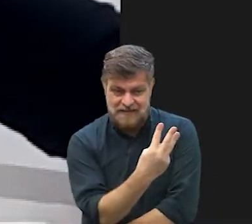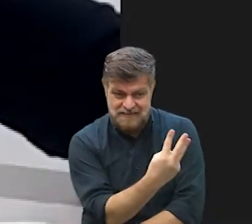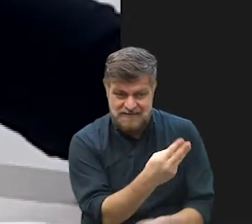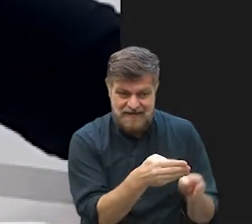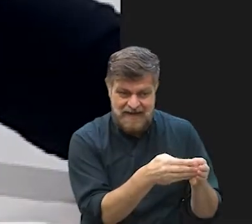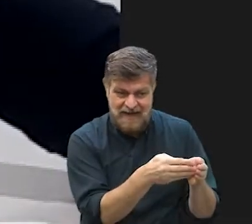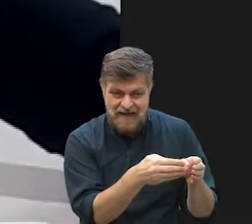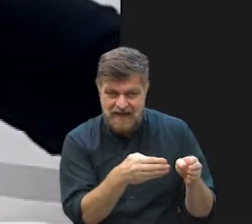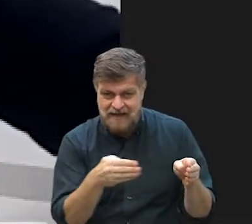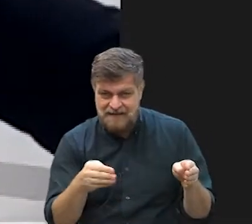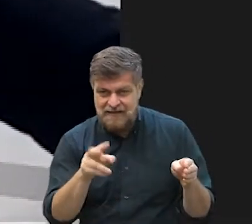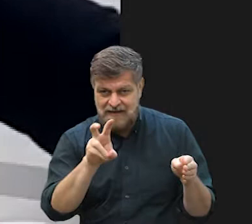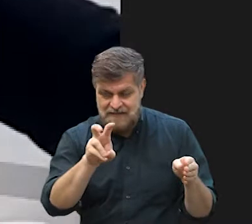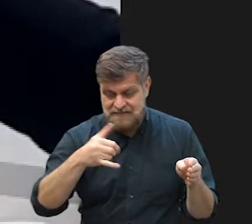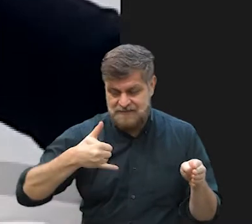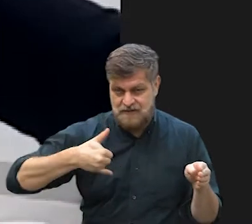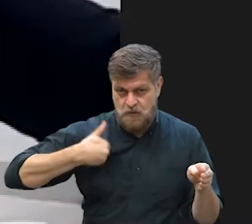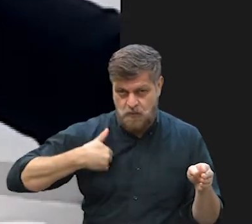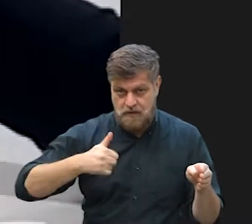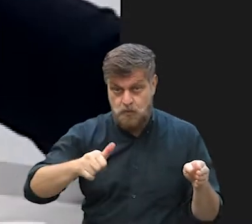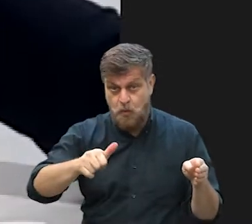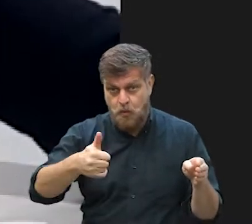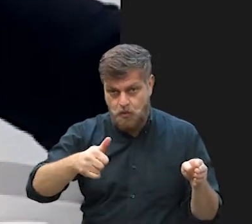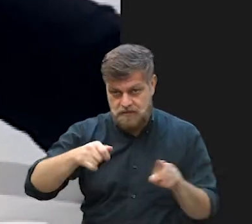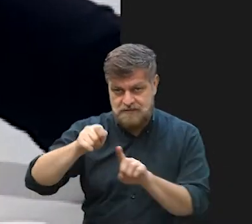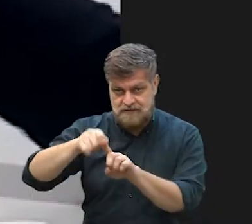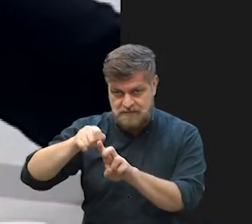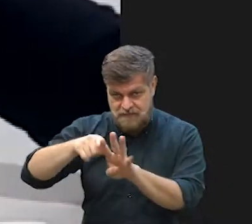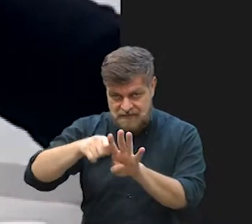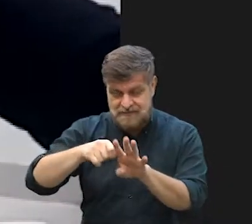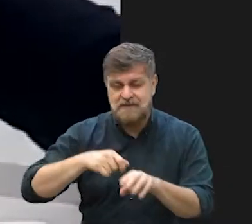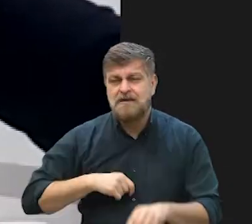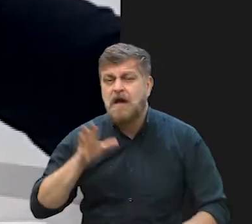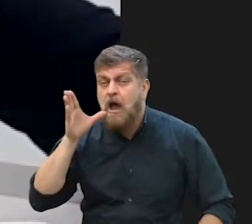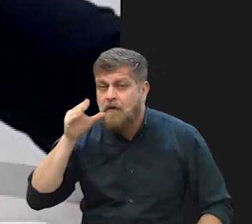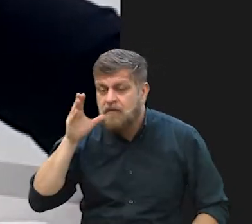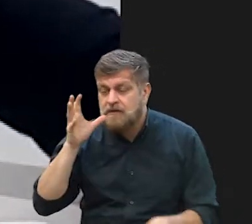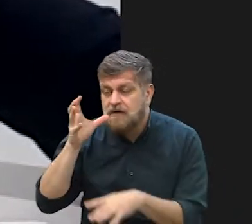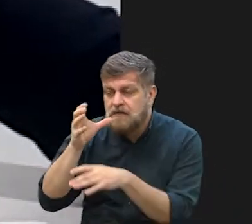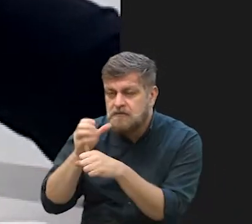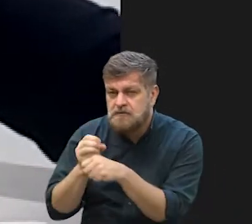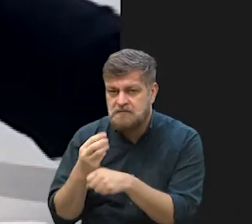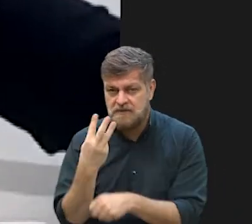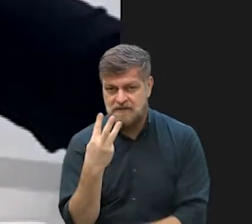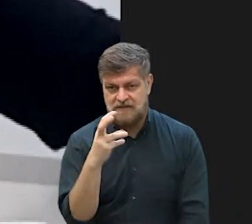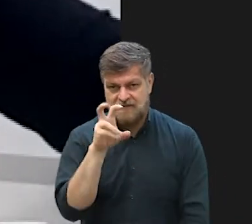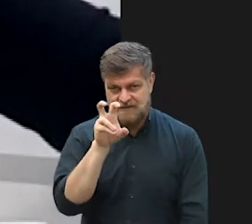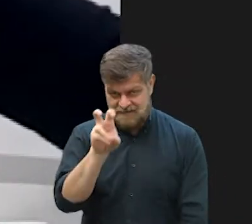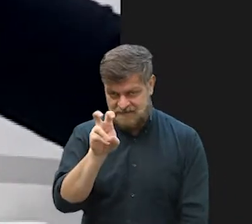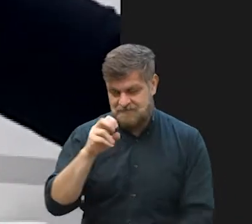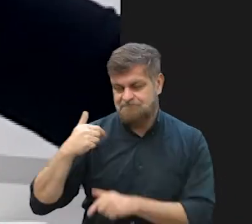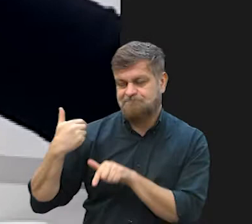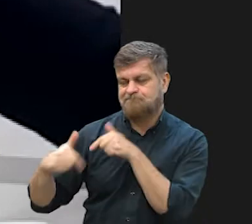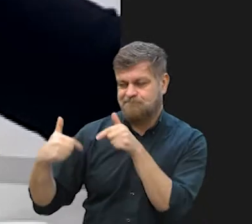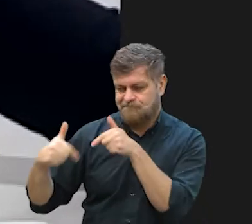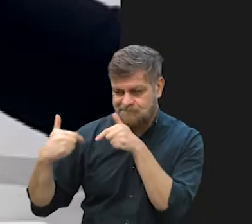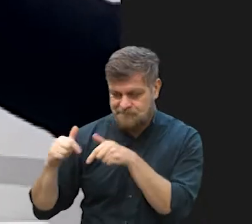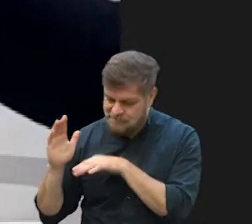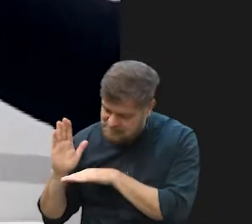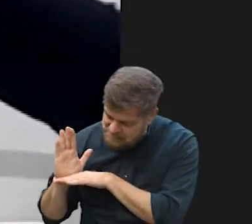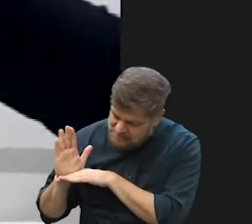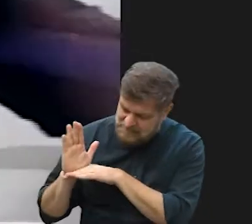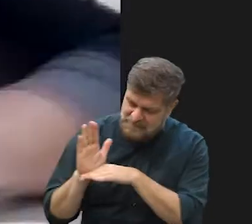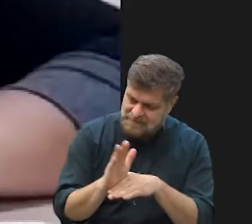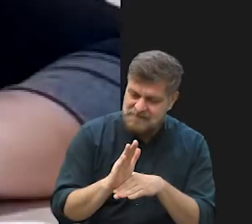3 anos a 5 anos e 11 meses. E funcionários, nós temos 35 colaboradores que nos ajudam